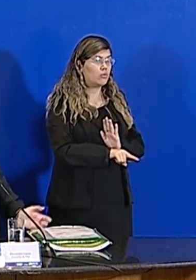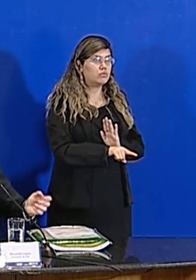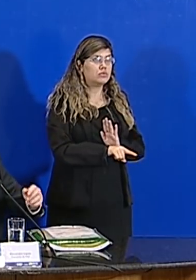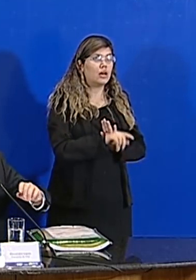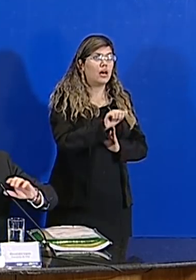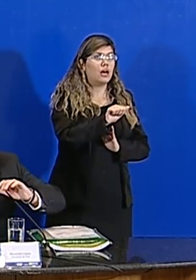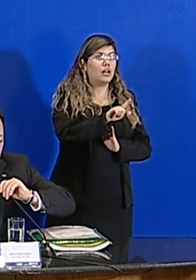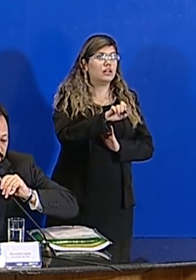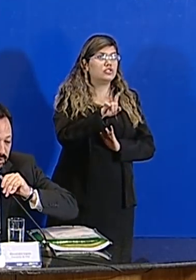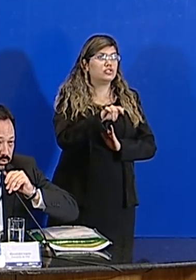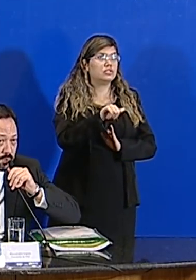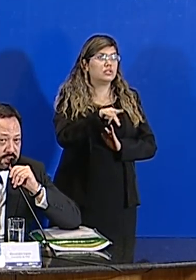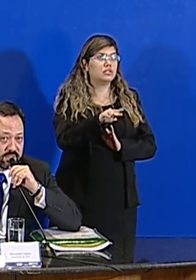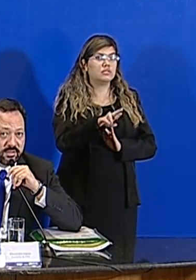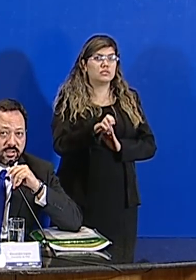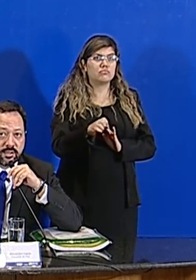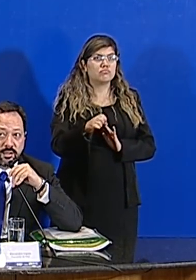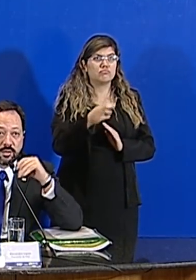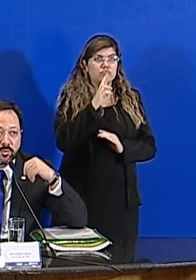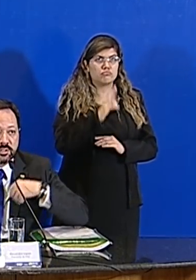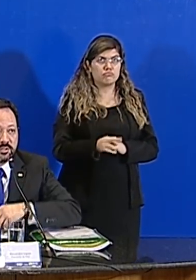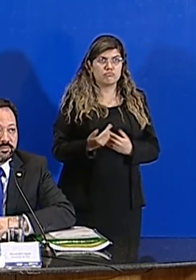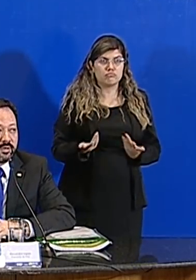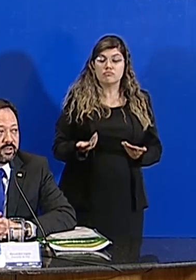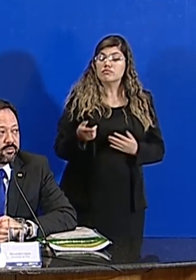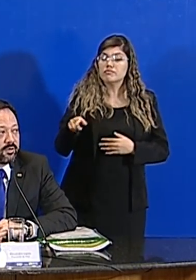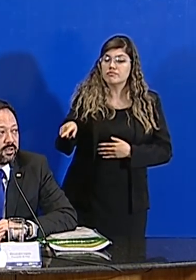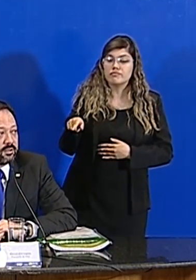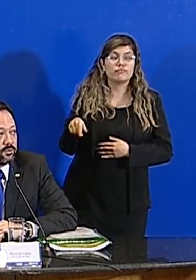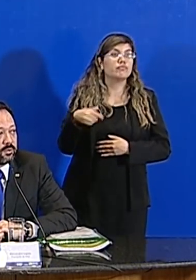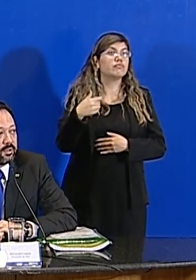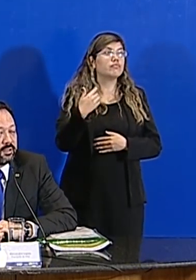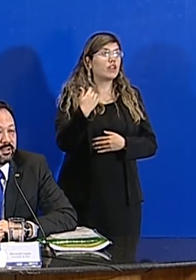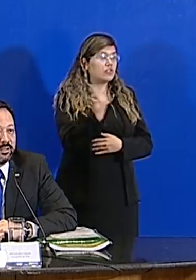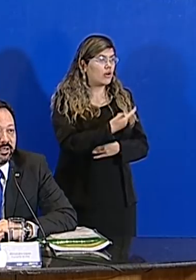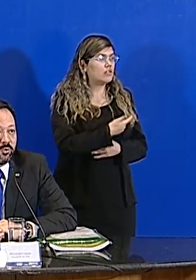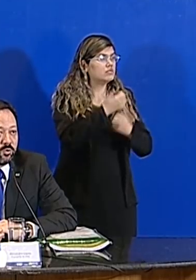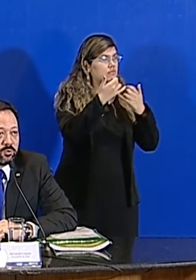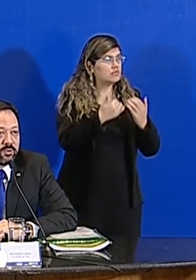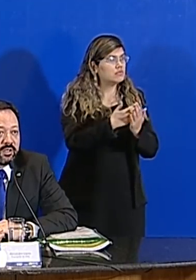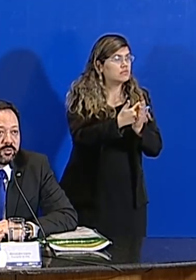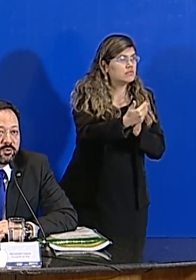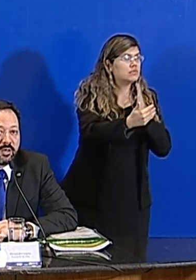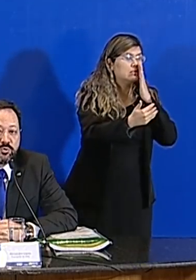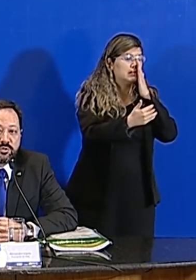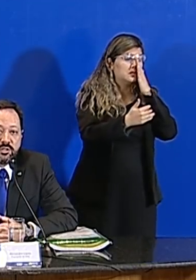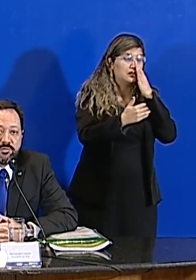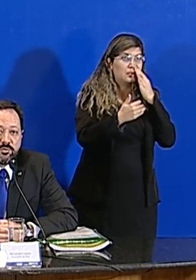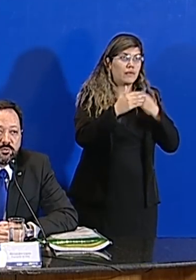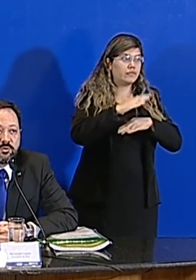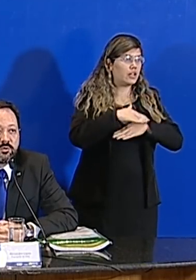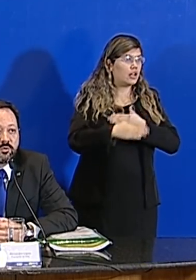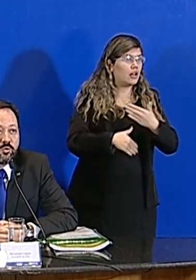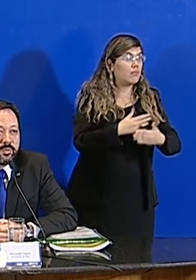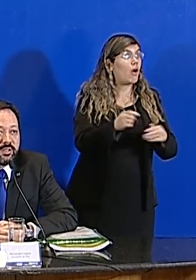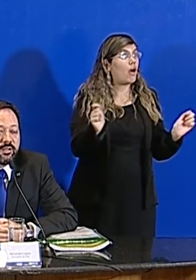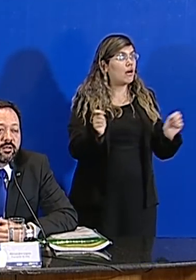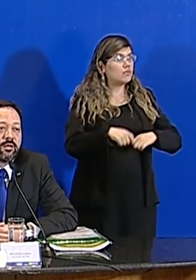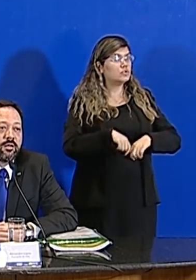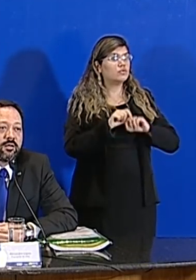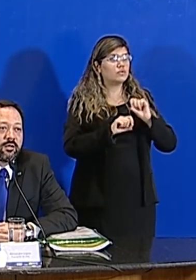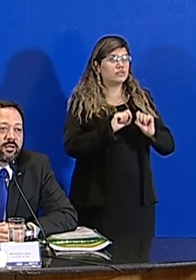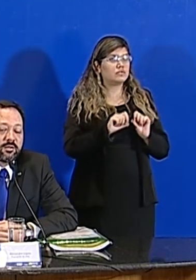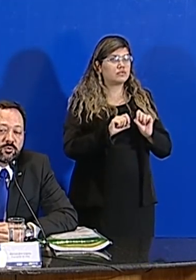Alexandre? Só para dizer que, como a gente vem falando ao longo do tempo, é possível